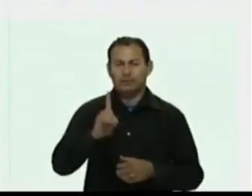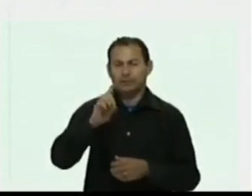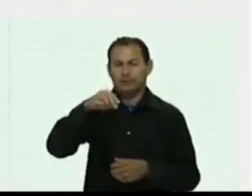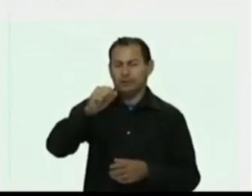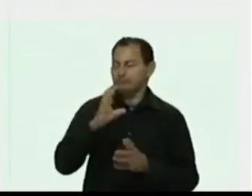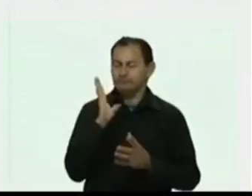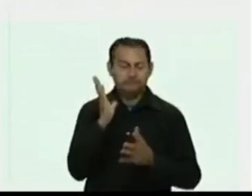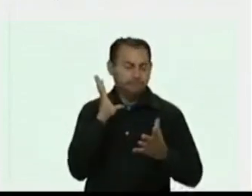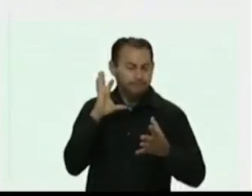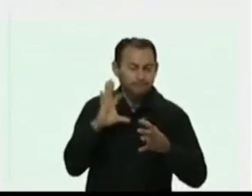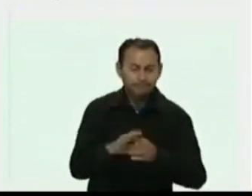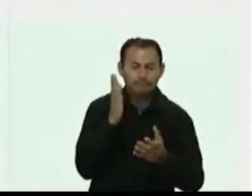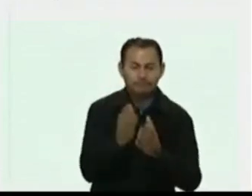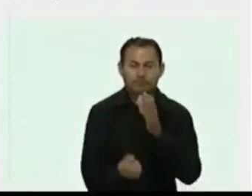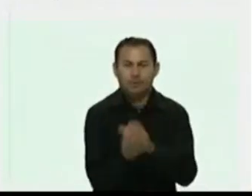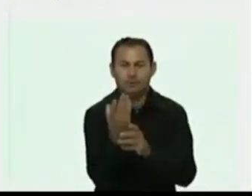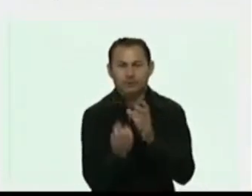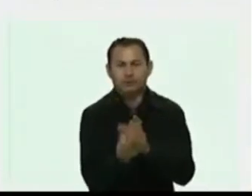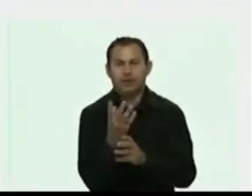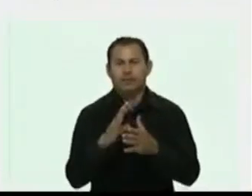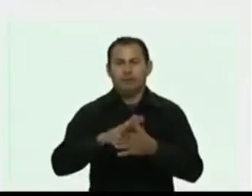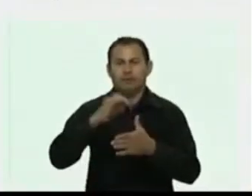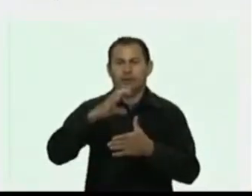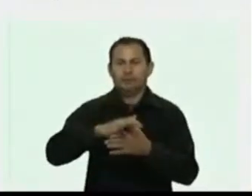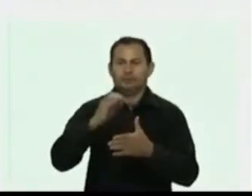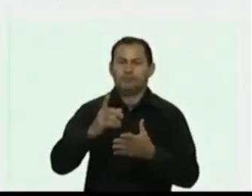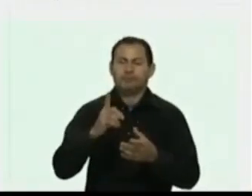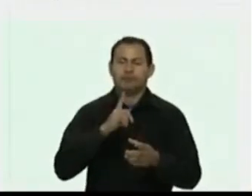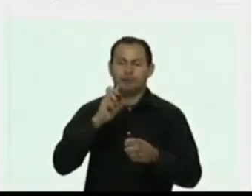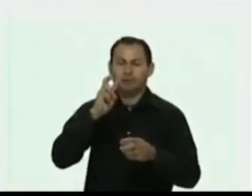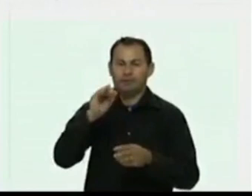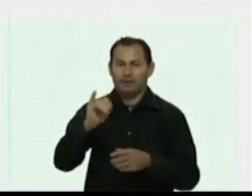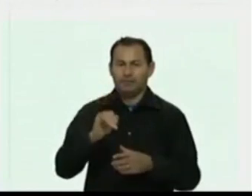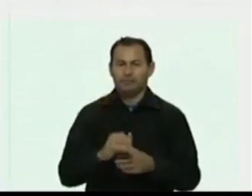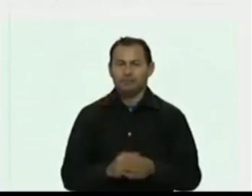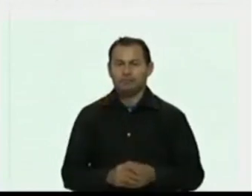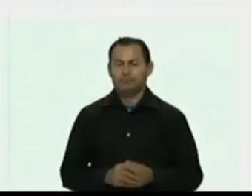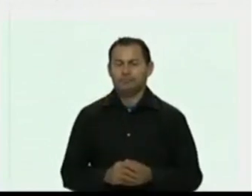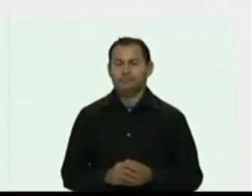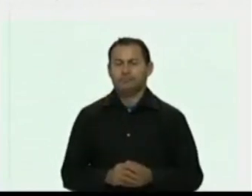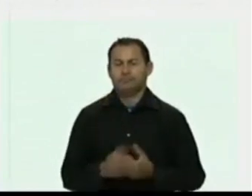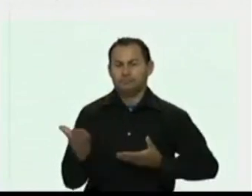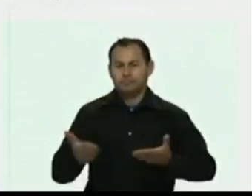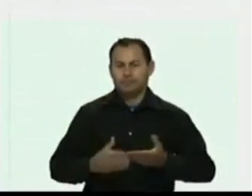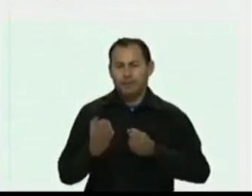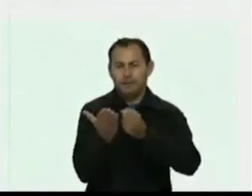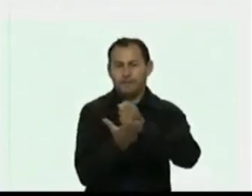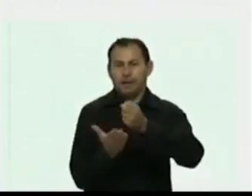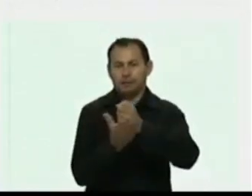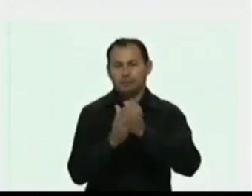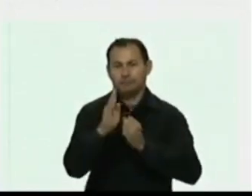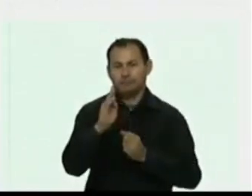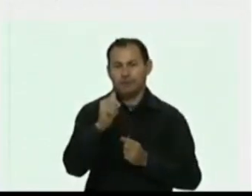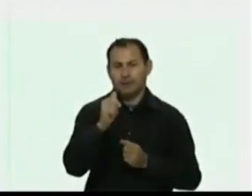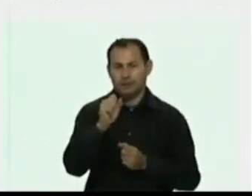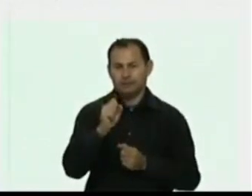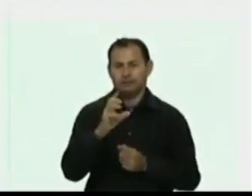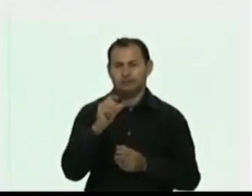está diretamente produzindo a proteína, ele está servindo de base de produção